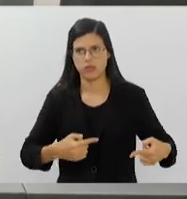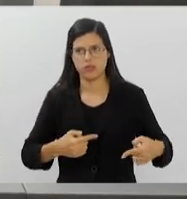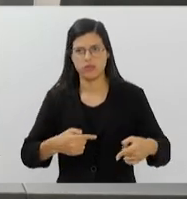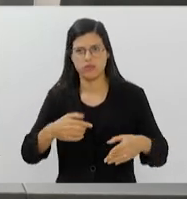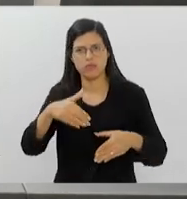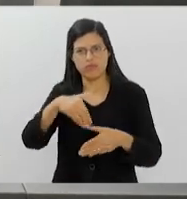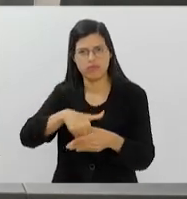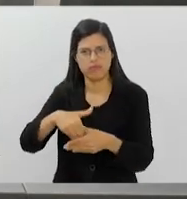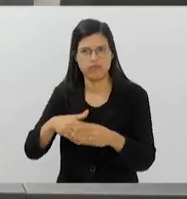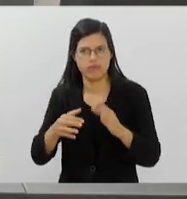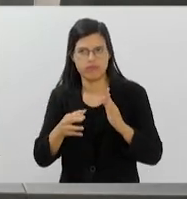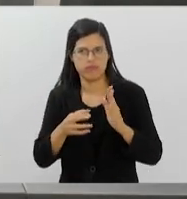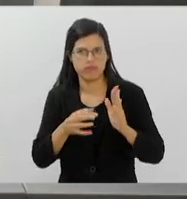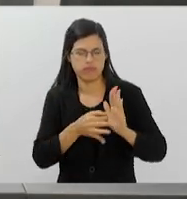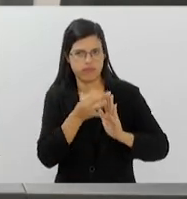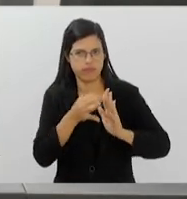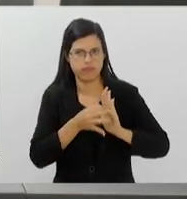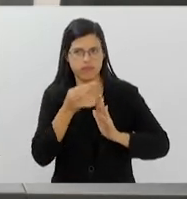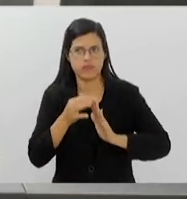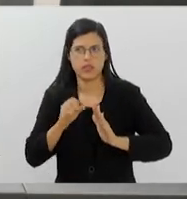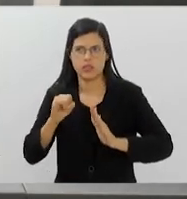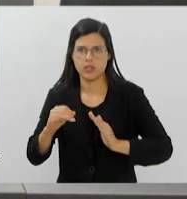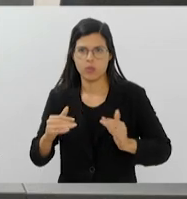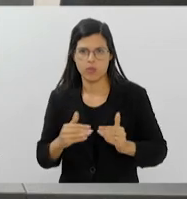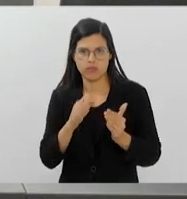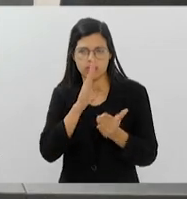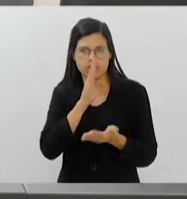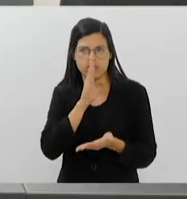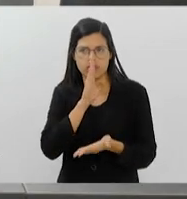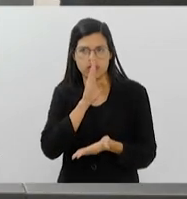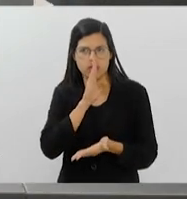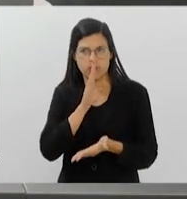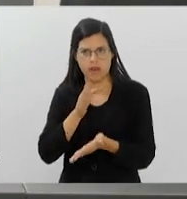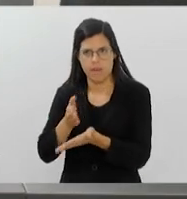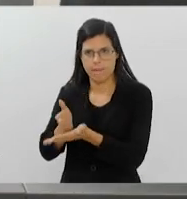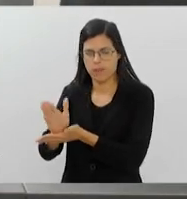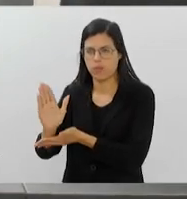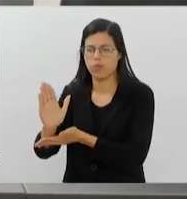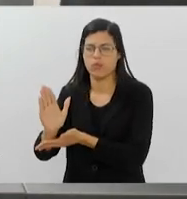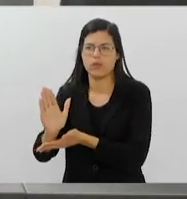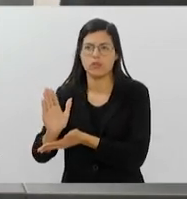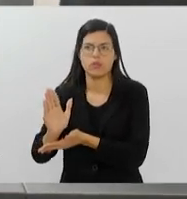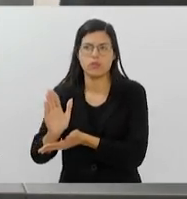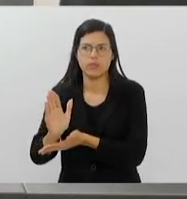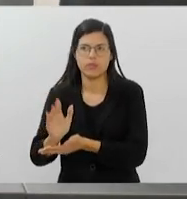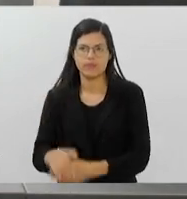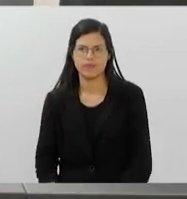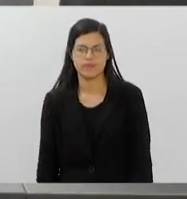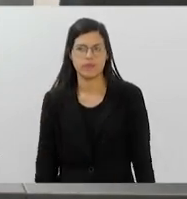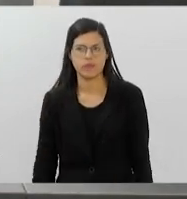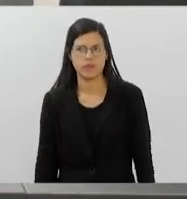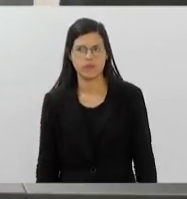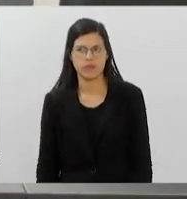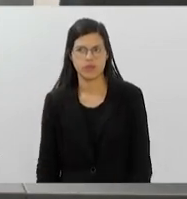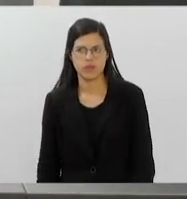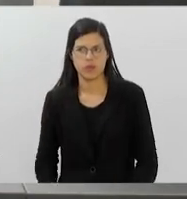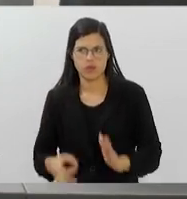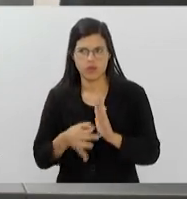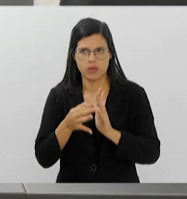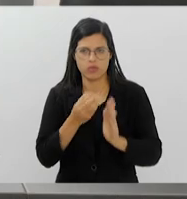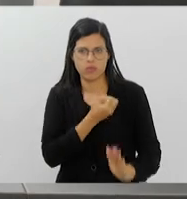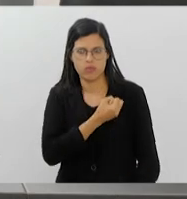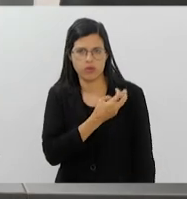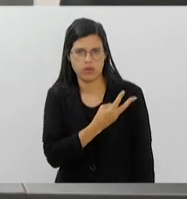votação os pareceres. Senhores que aprovam, permaneçam como estão. Aprovado os pareceres do 39